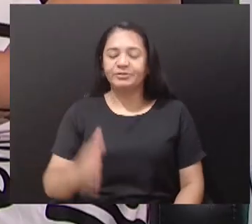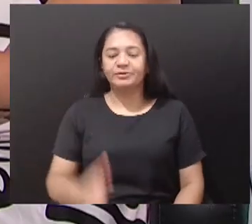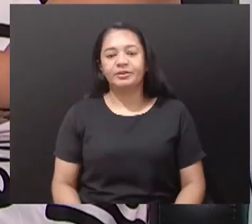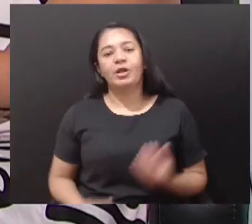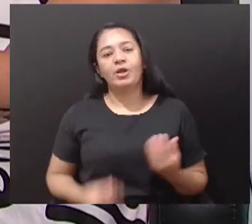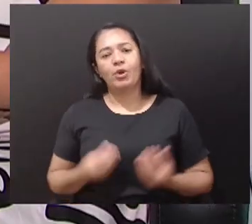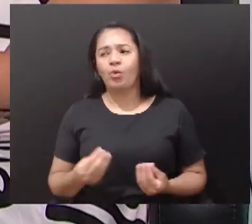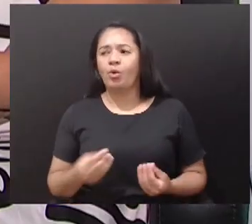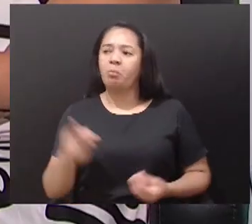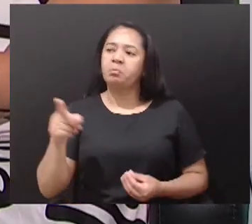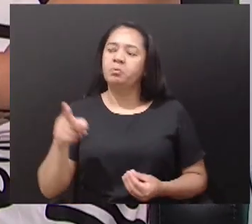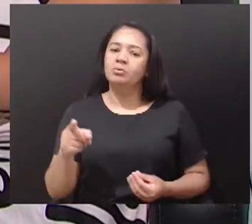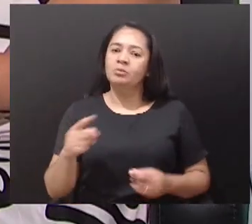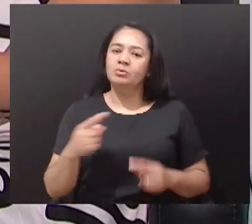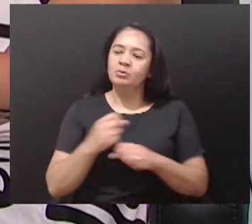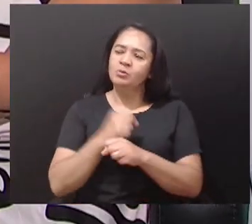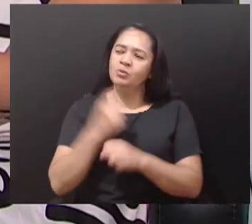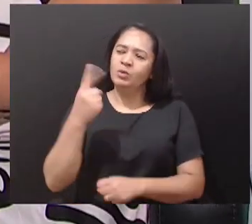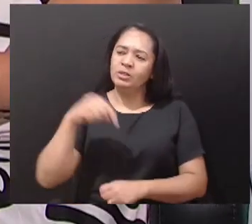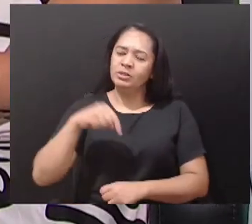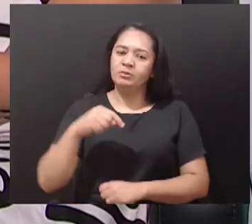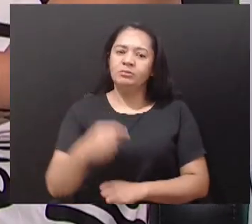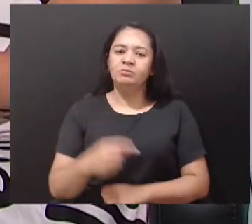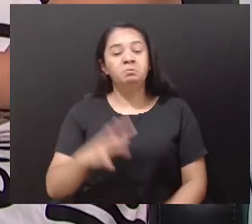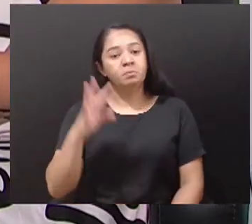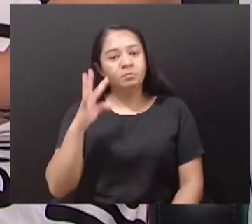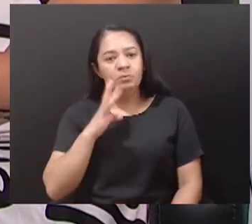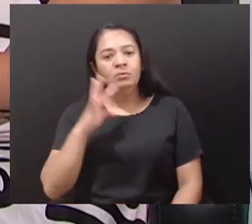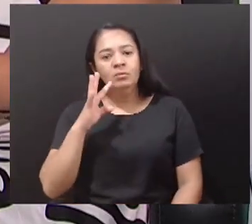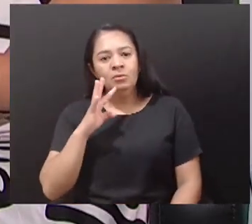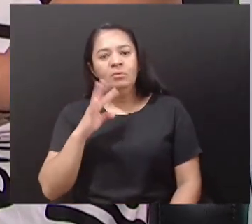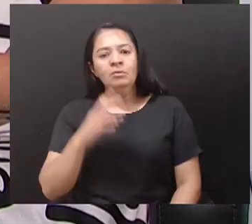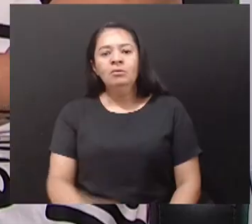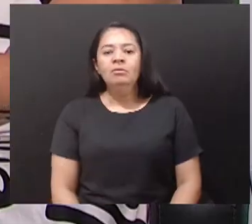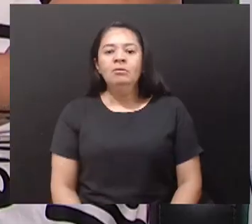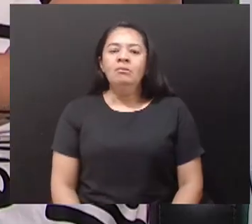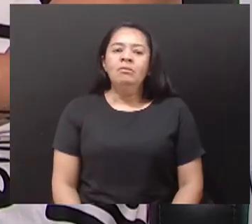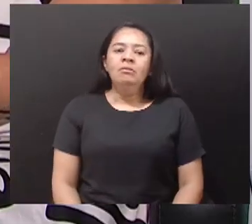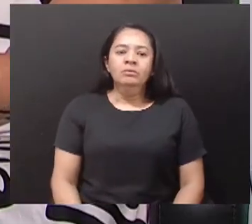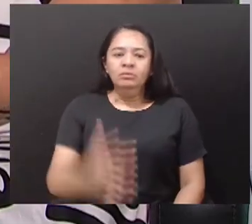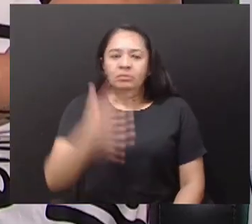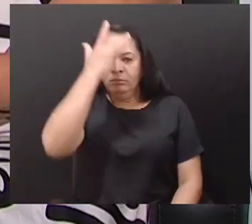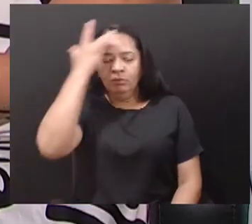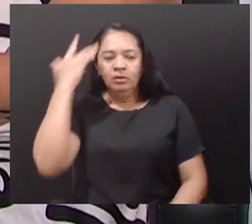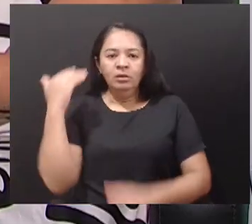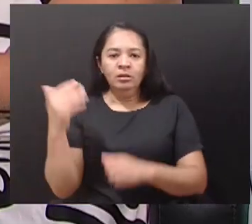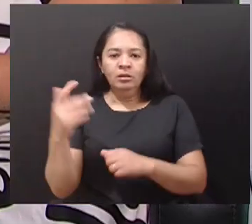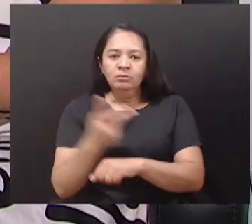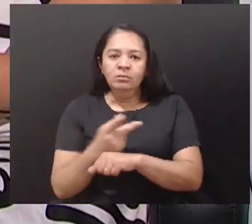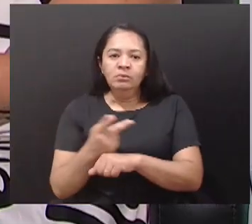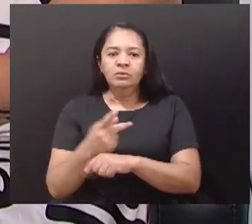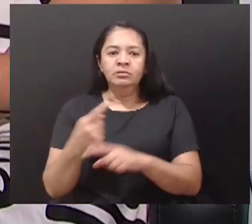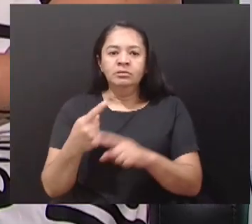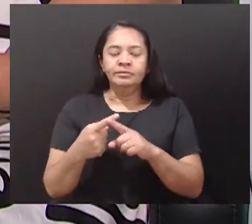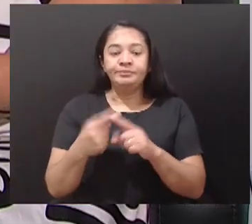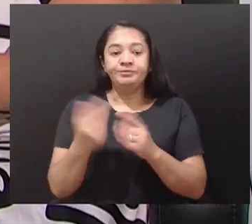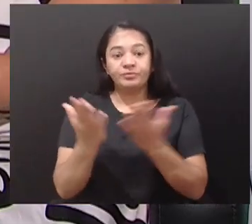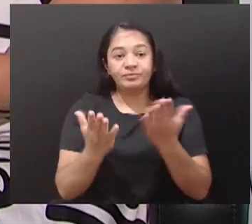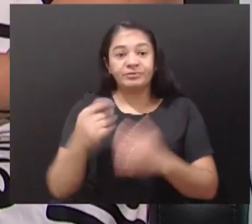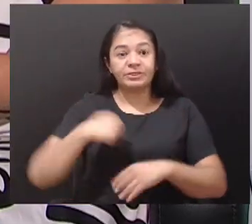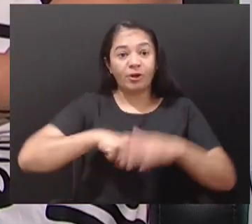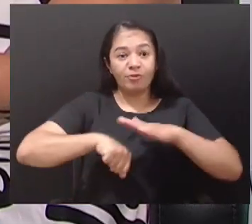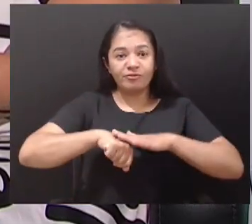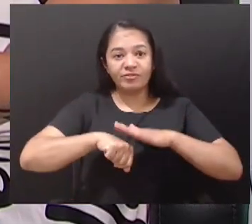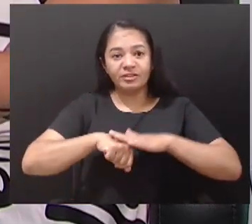esse 1 ano aqui? Tem sido legal, muita gente procurando, e tá em alta. Os tratamentos que eu faço, acaba que tá